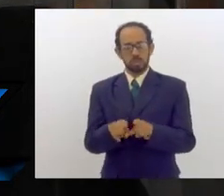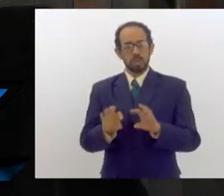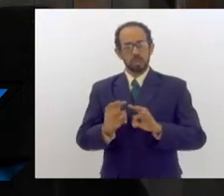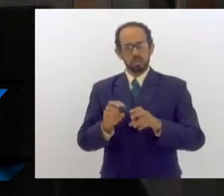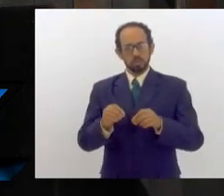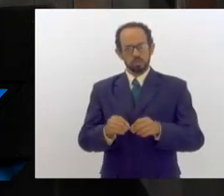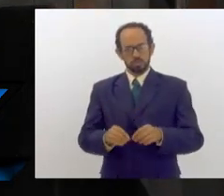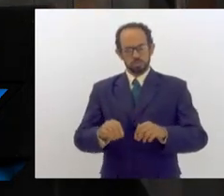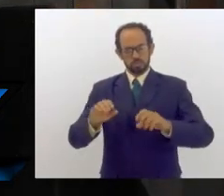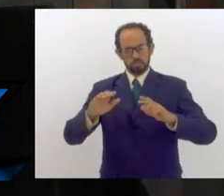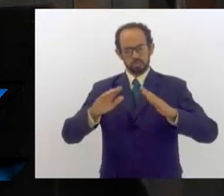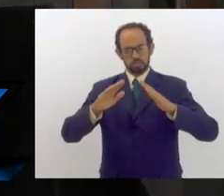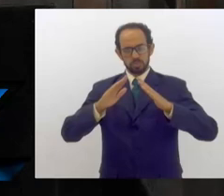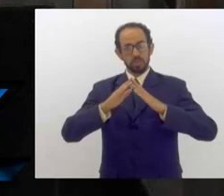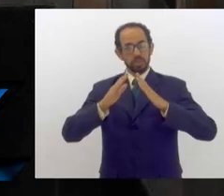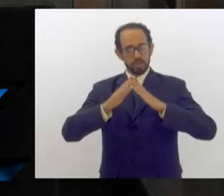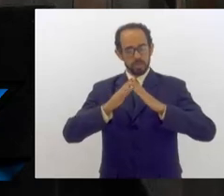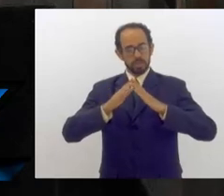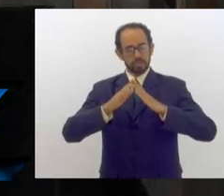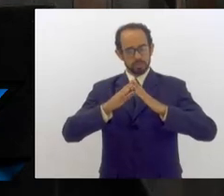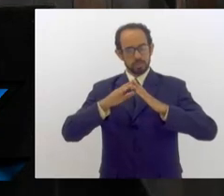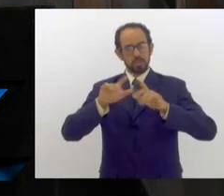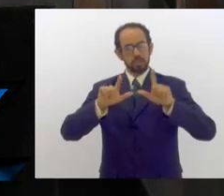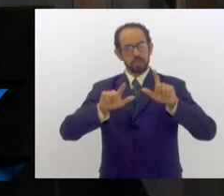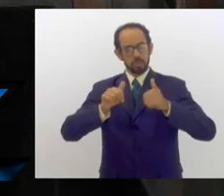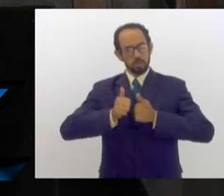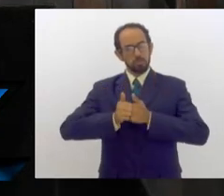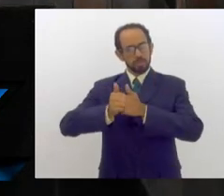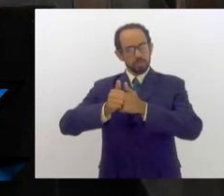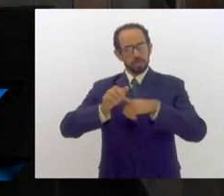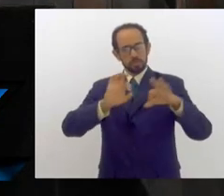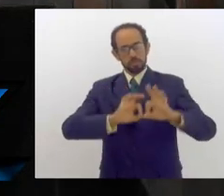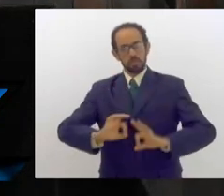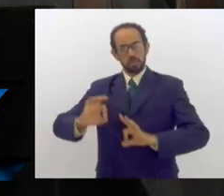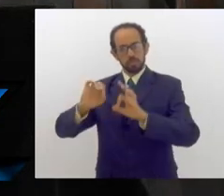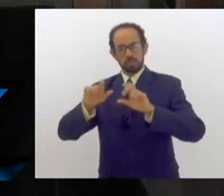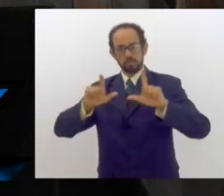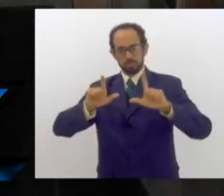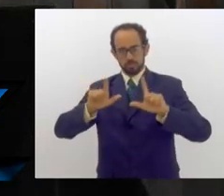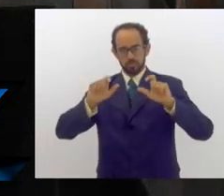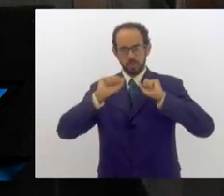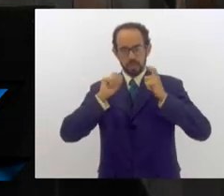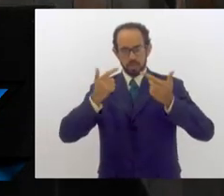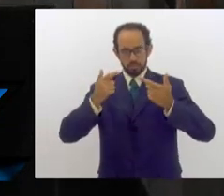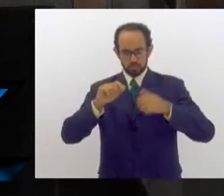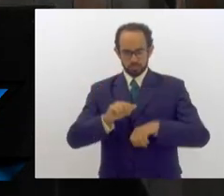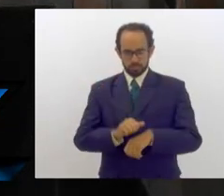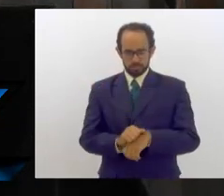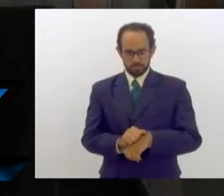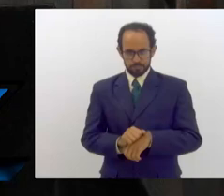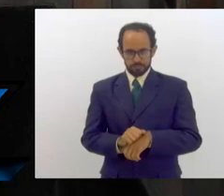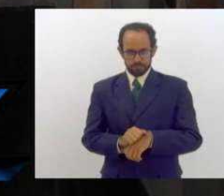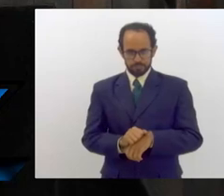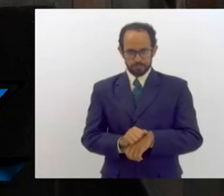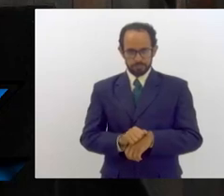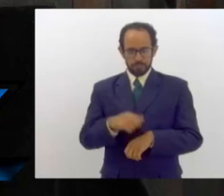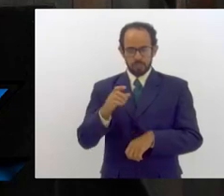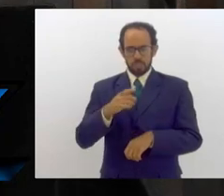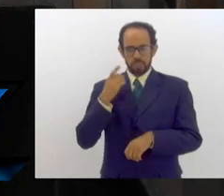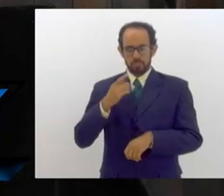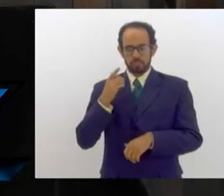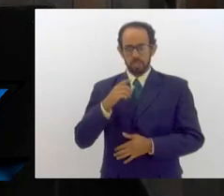e senhores telespectadores da TV alerj deputada Verônica